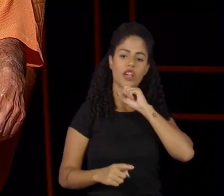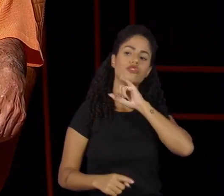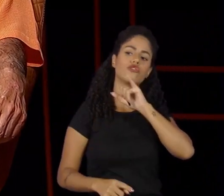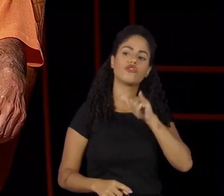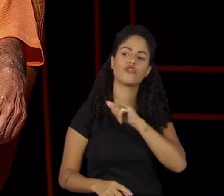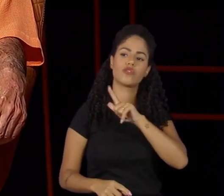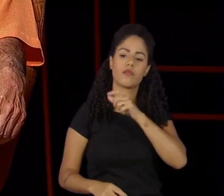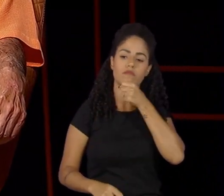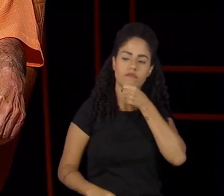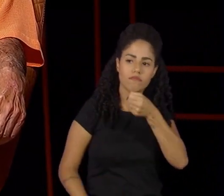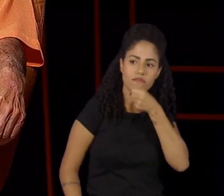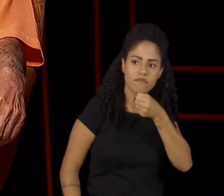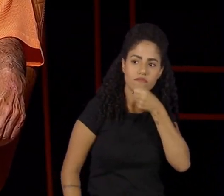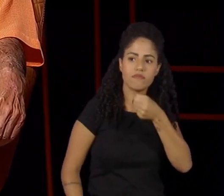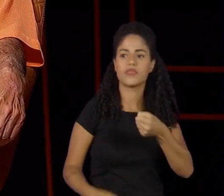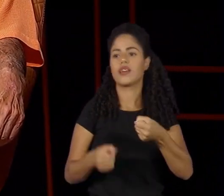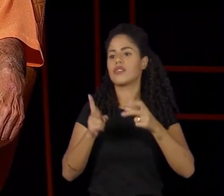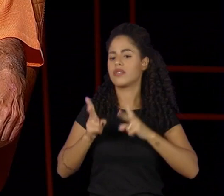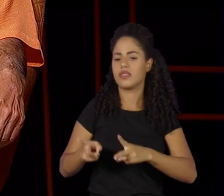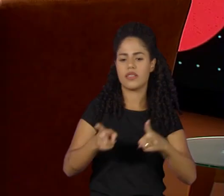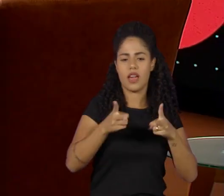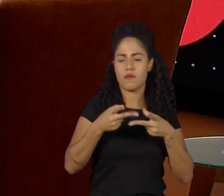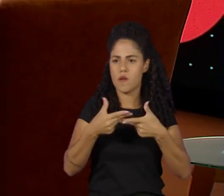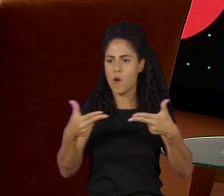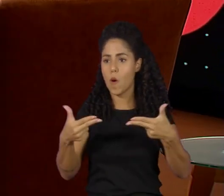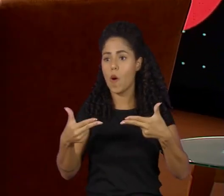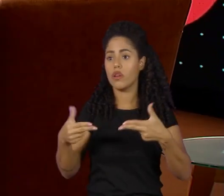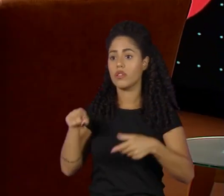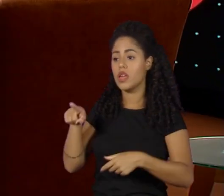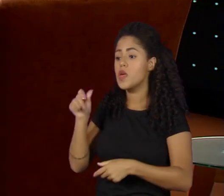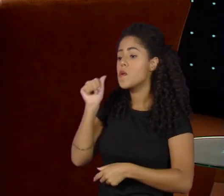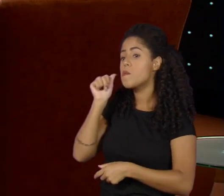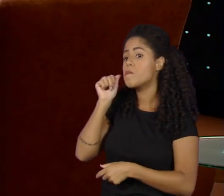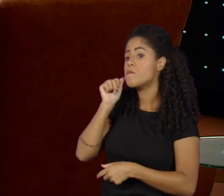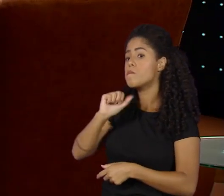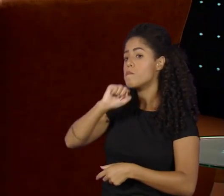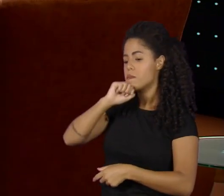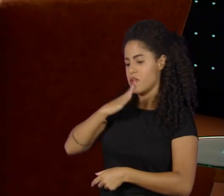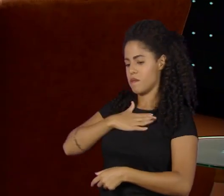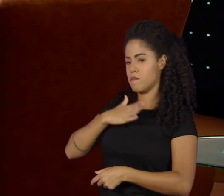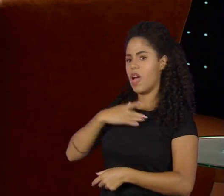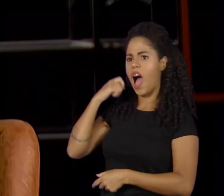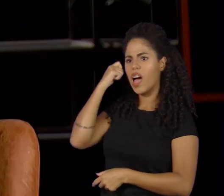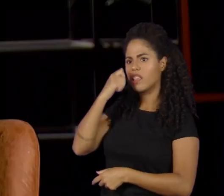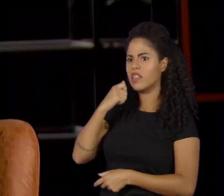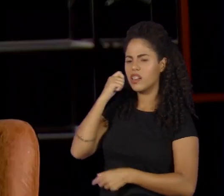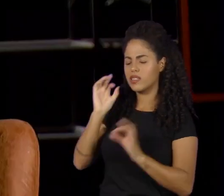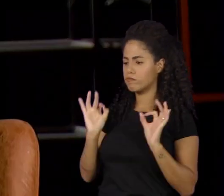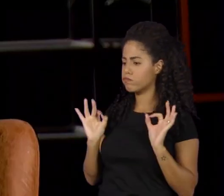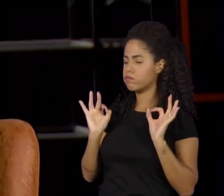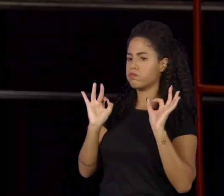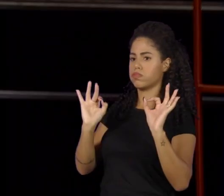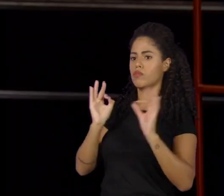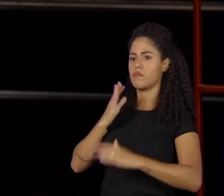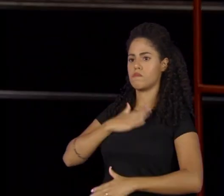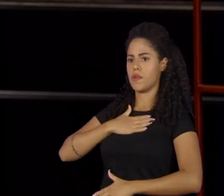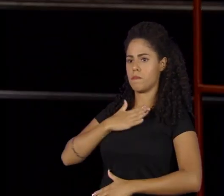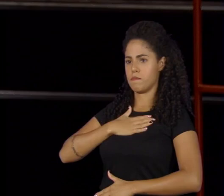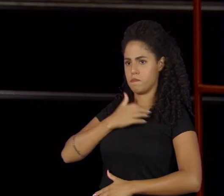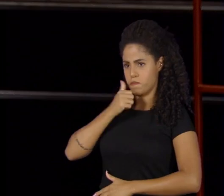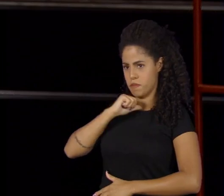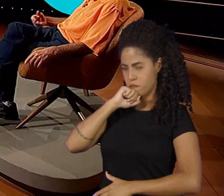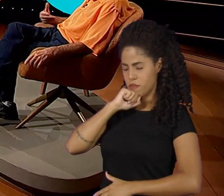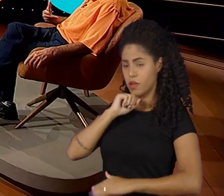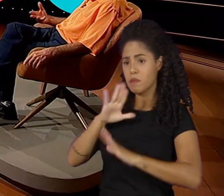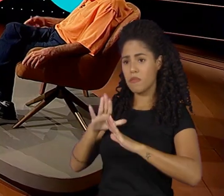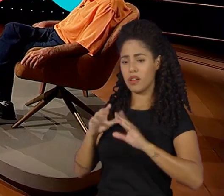muito fantástico e tal, fazia muita coisa. E minha mãe era uma atriz muito boa atriz, a minha mãe. Mas o